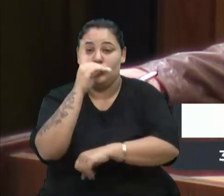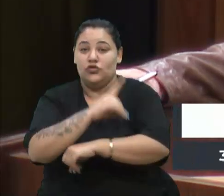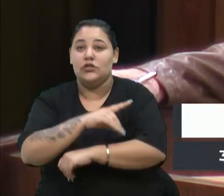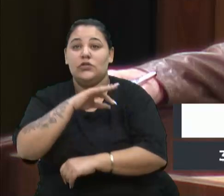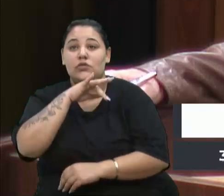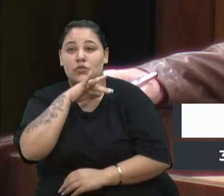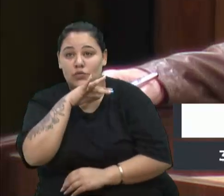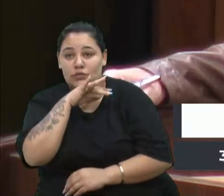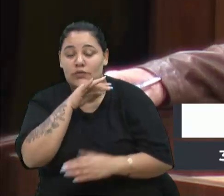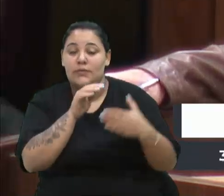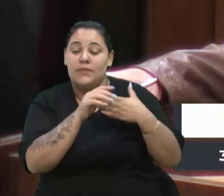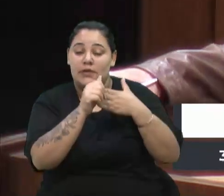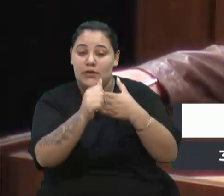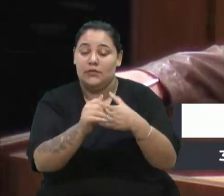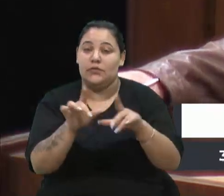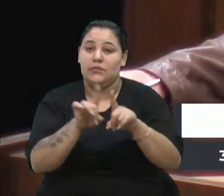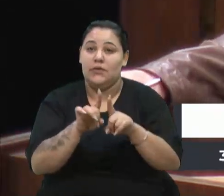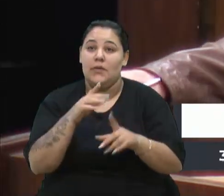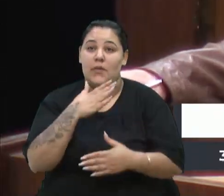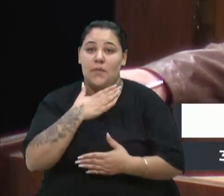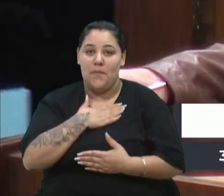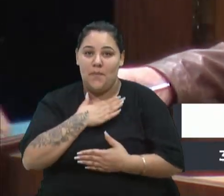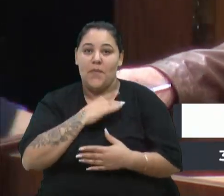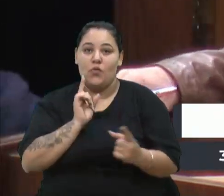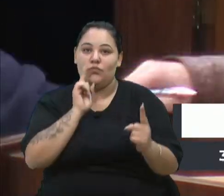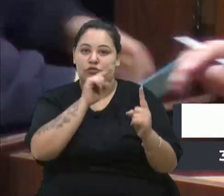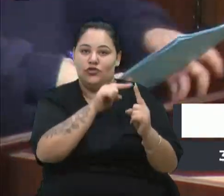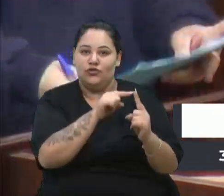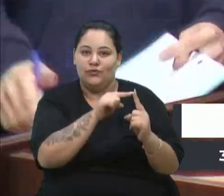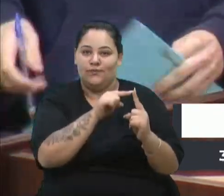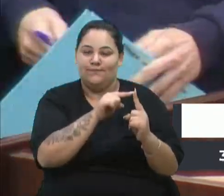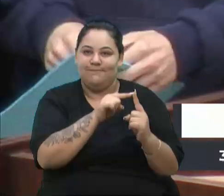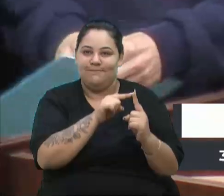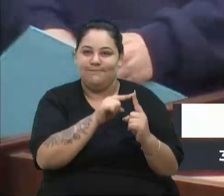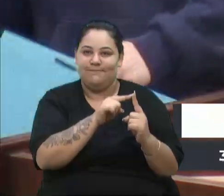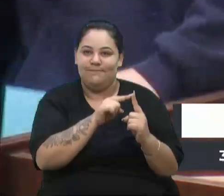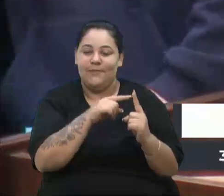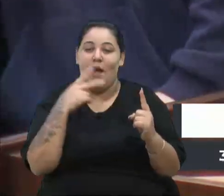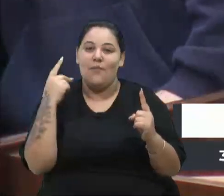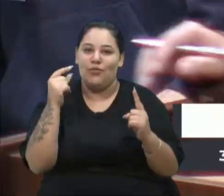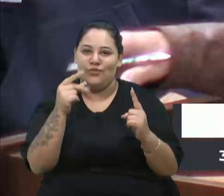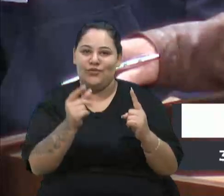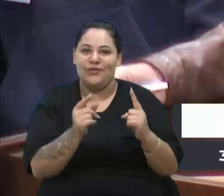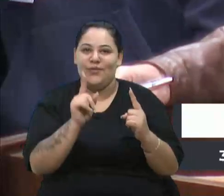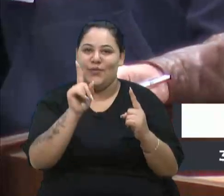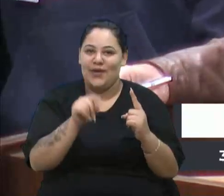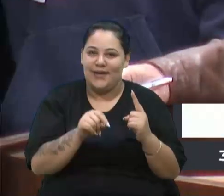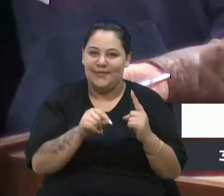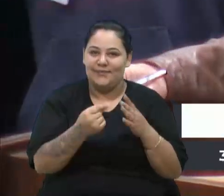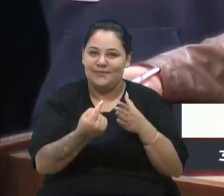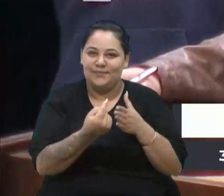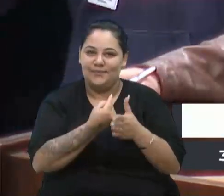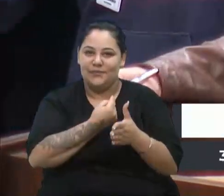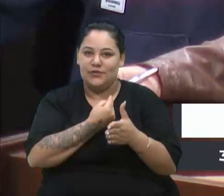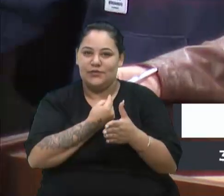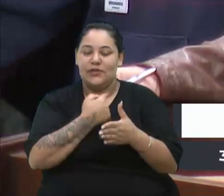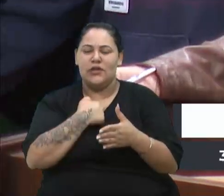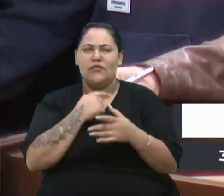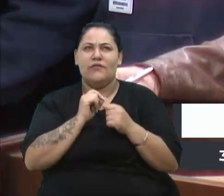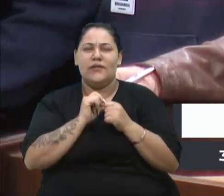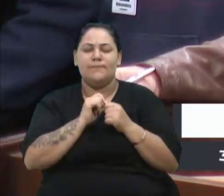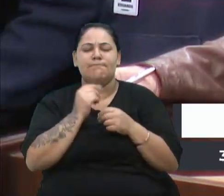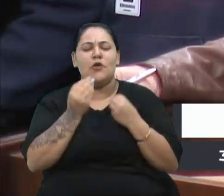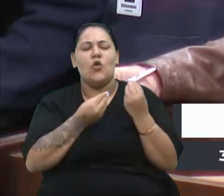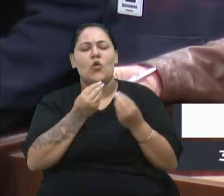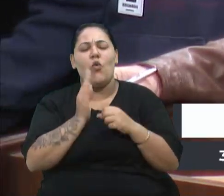me guiando. O meu norte, colegas, é muito tempo, tem sido este questionamento que me faço. Como